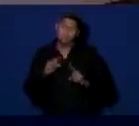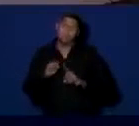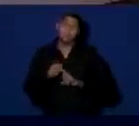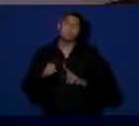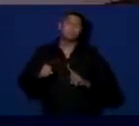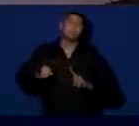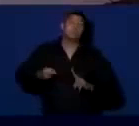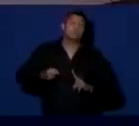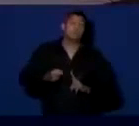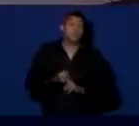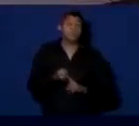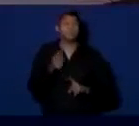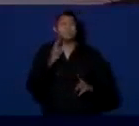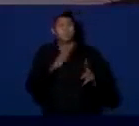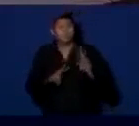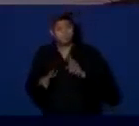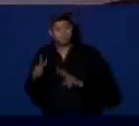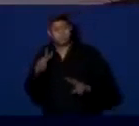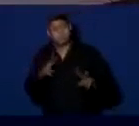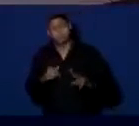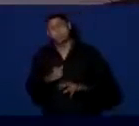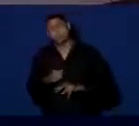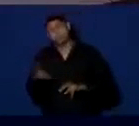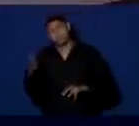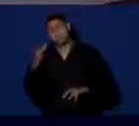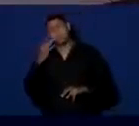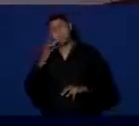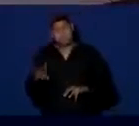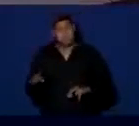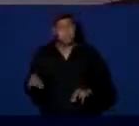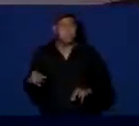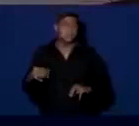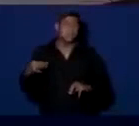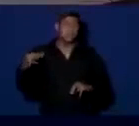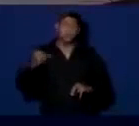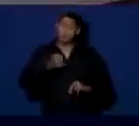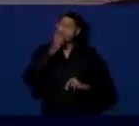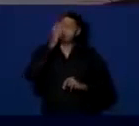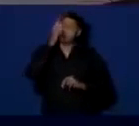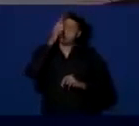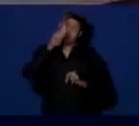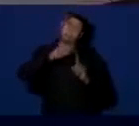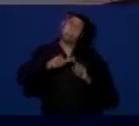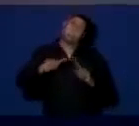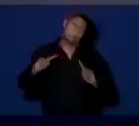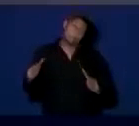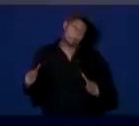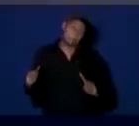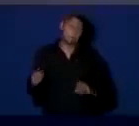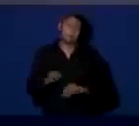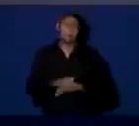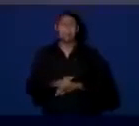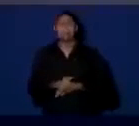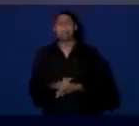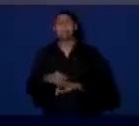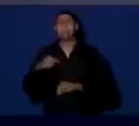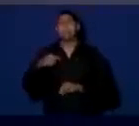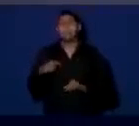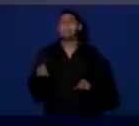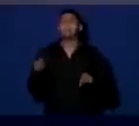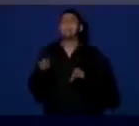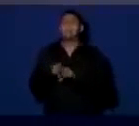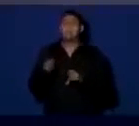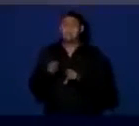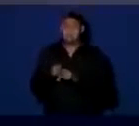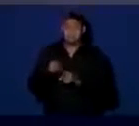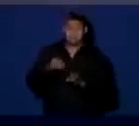sociedade, enxergamos alguma contingência a isso. Não sei em todos os aspectos ideológicos, mas... Não, eu até vou fazer